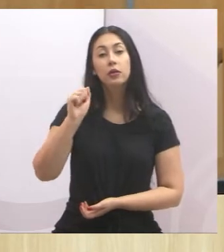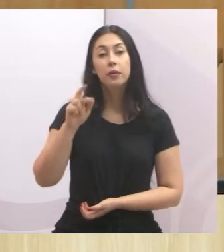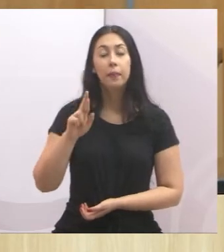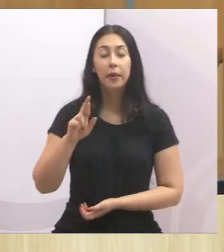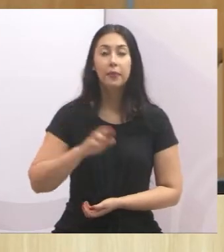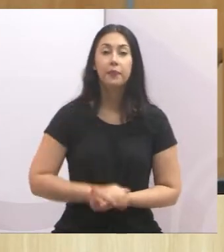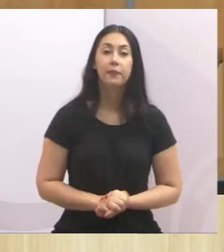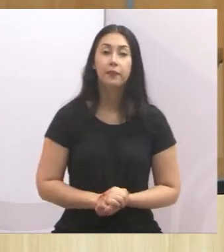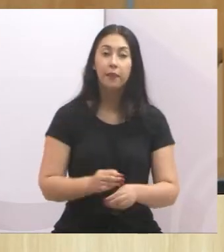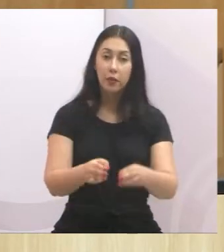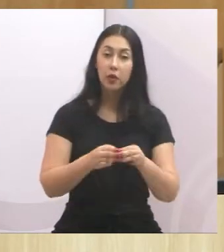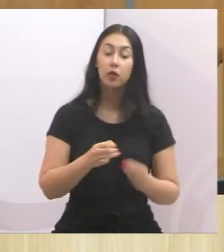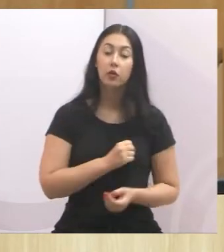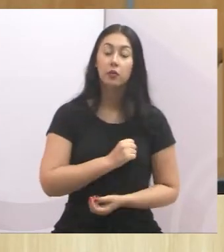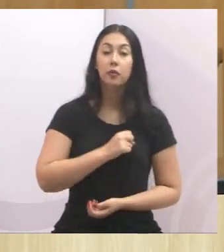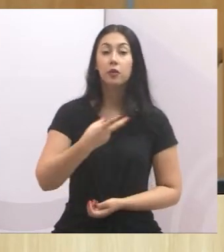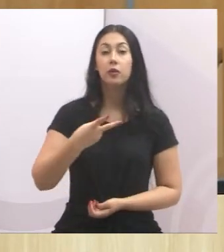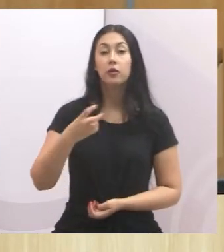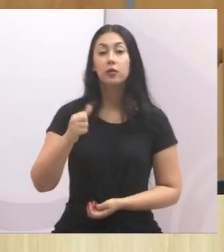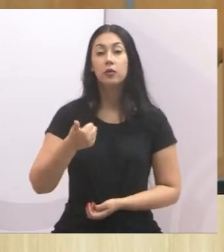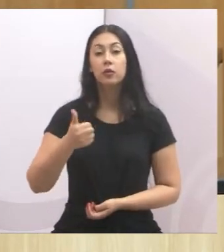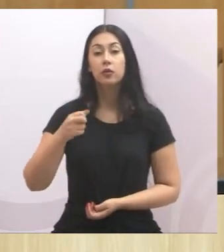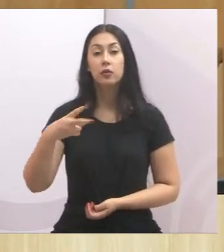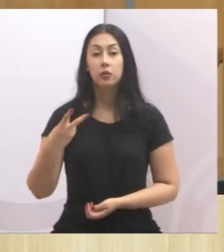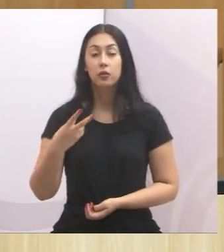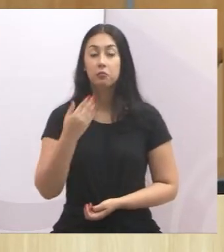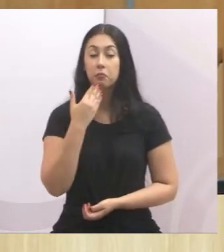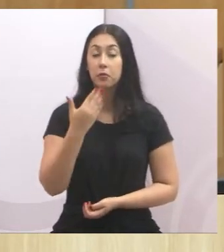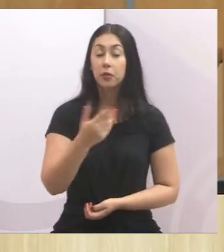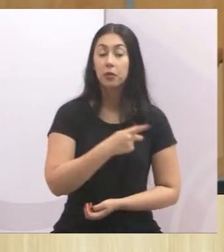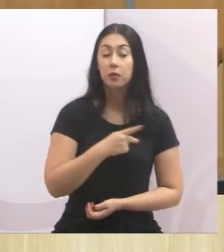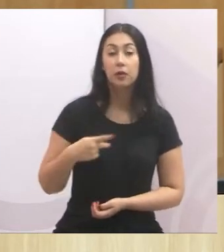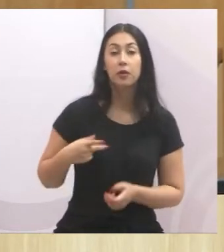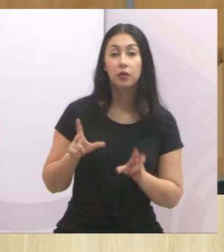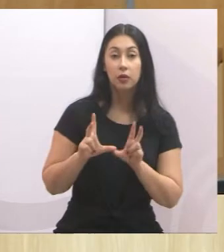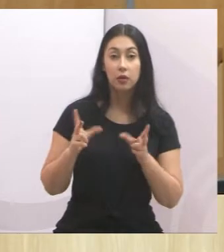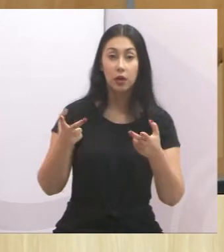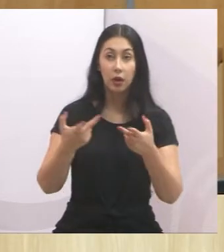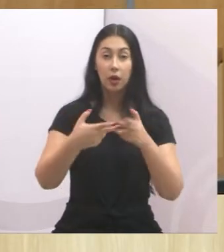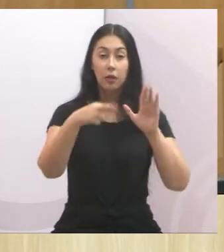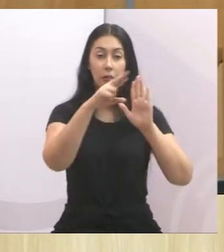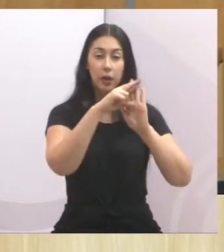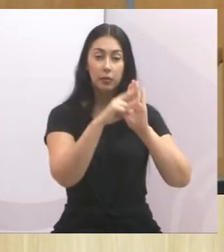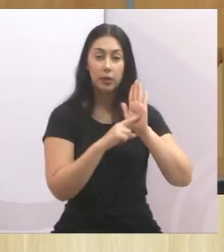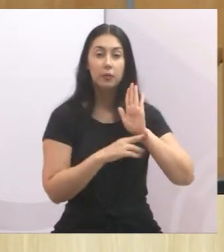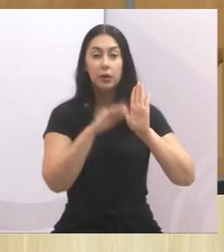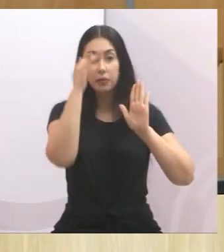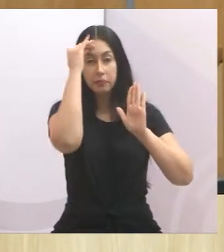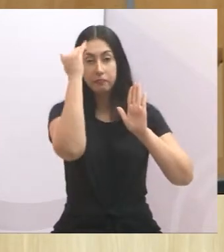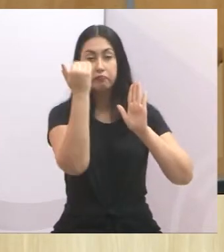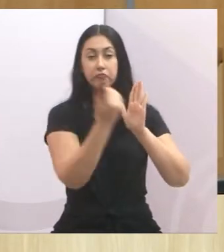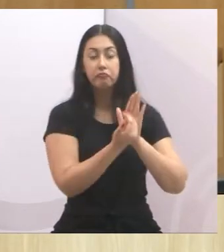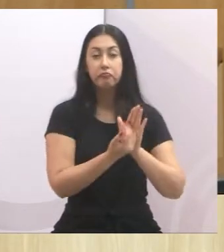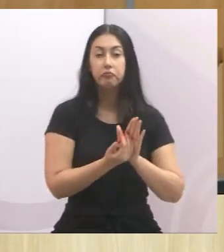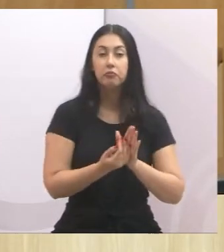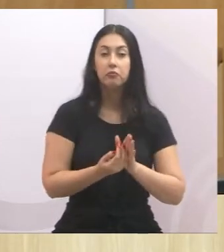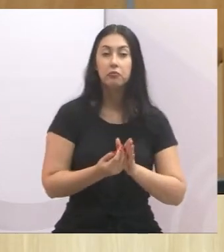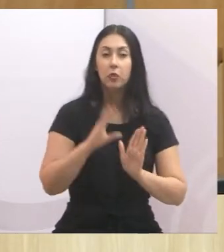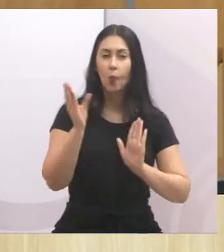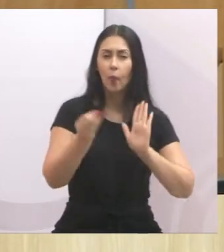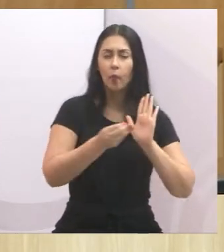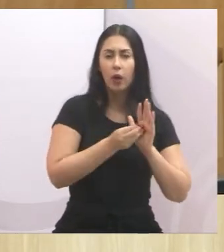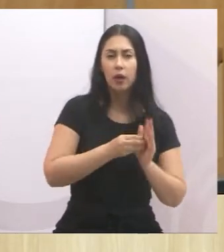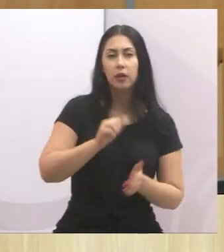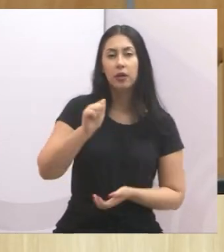Moção número 212, requeremos ao excelentíssimo senhor presidente dessa Casa, cumpridas as formalidades regimentais, seja constado na ata dos trabalhos dessa